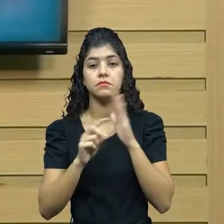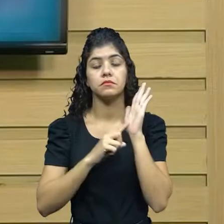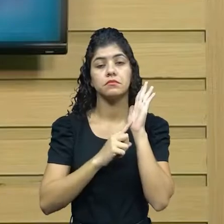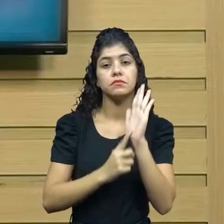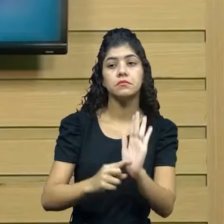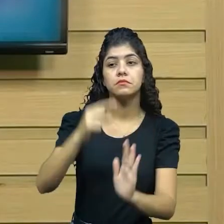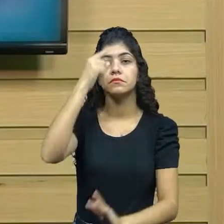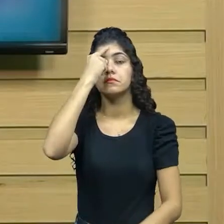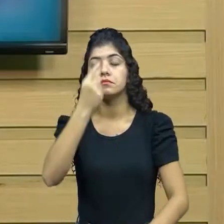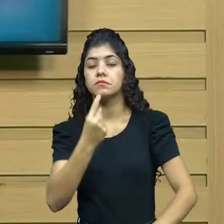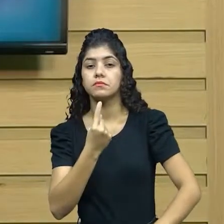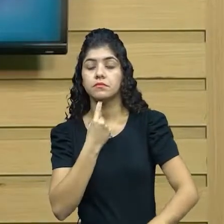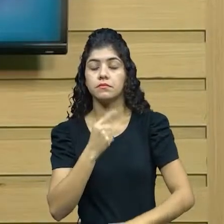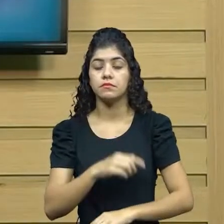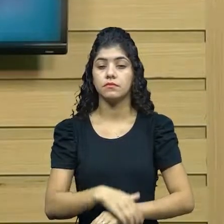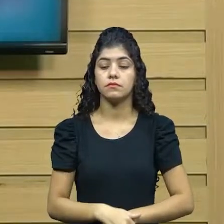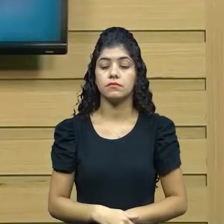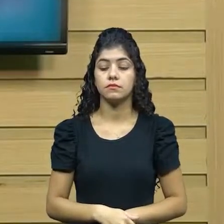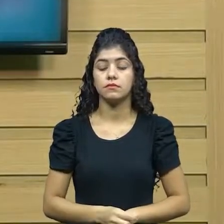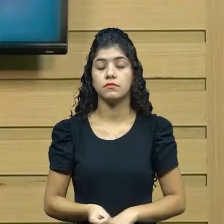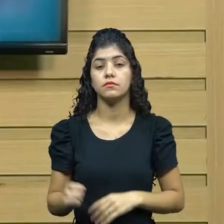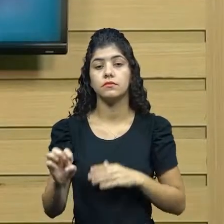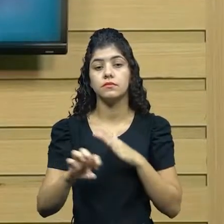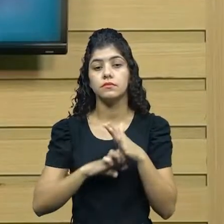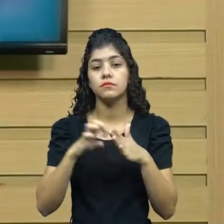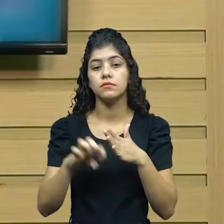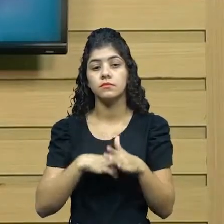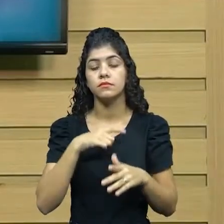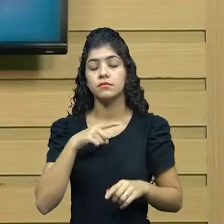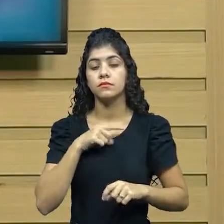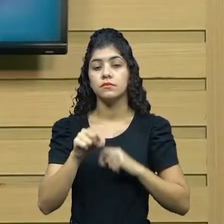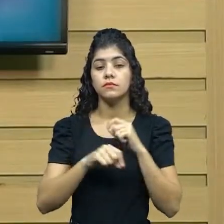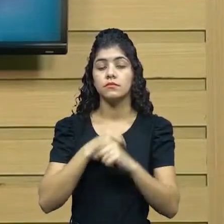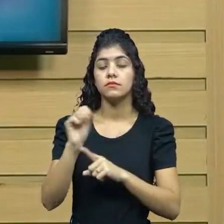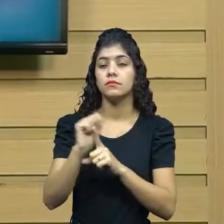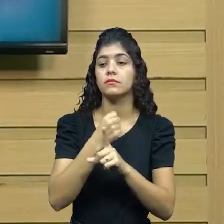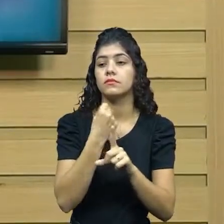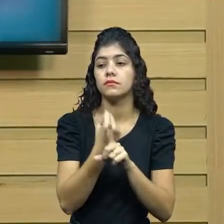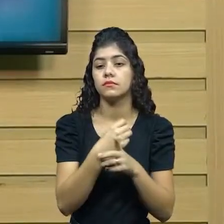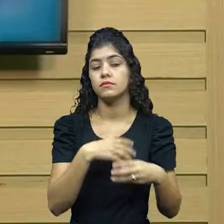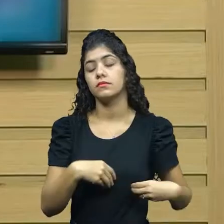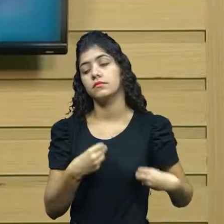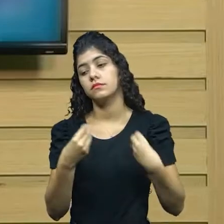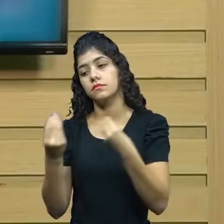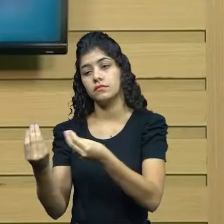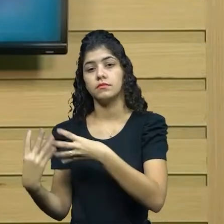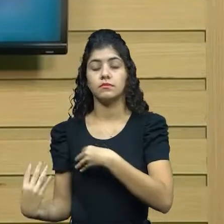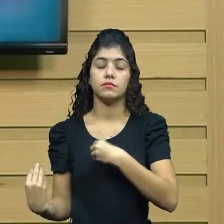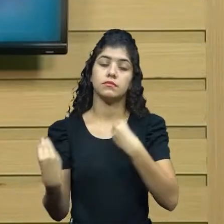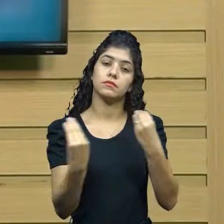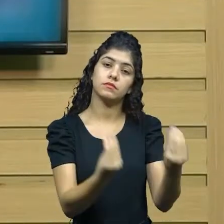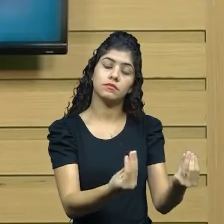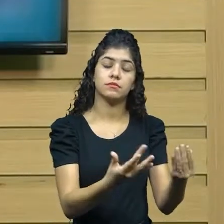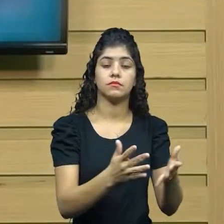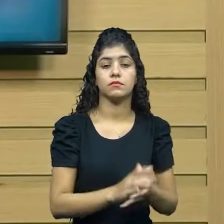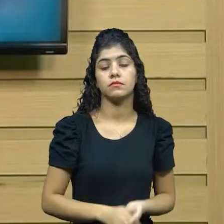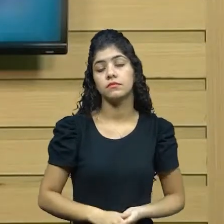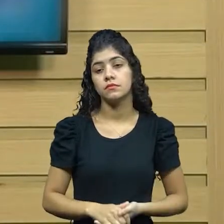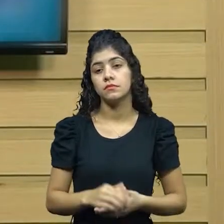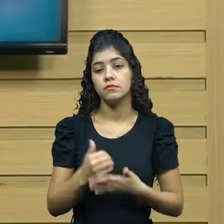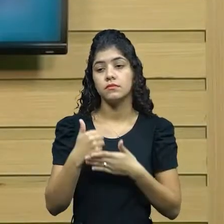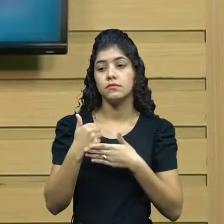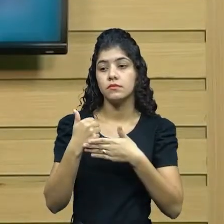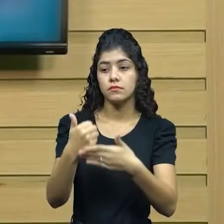assim? Quando a empresa faz autos sociais, entregas de cestas, vai ajudar